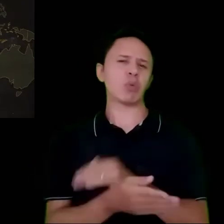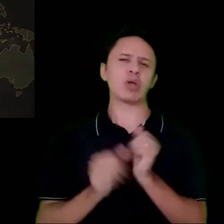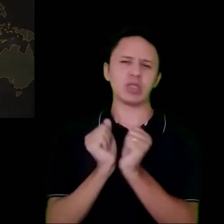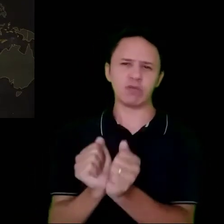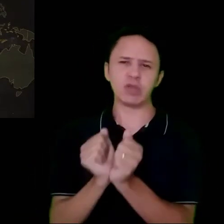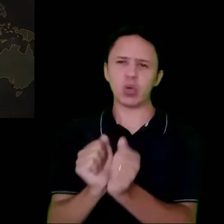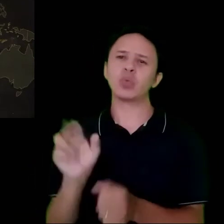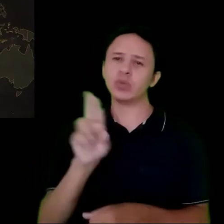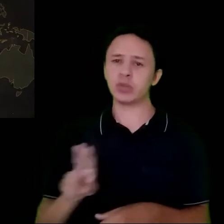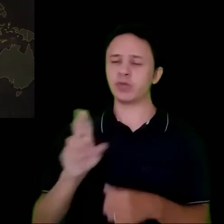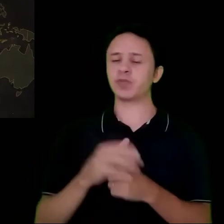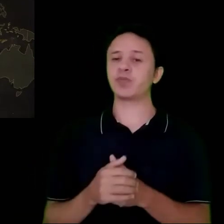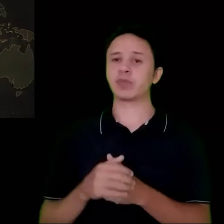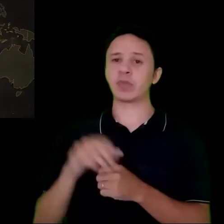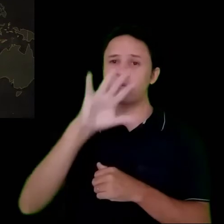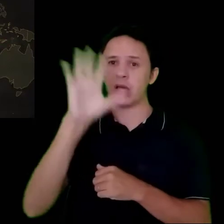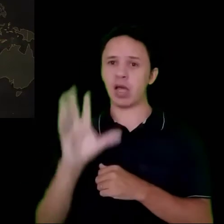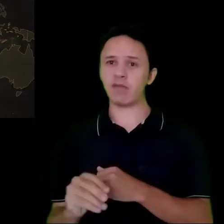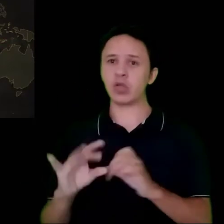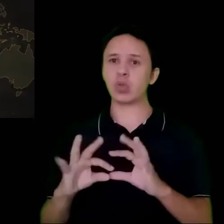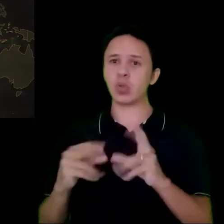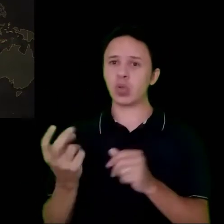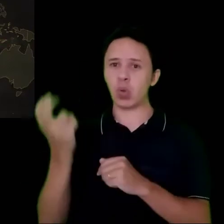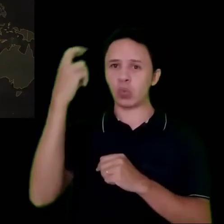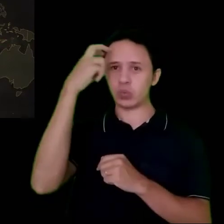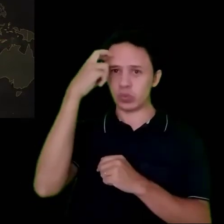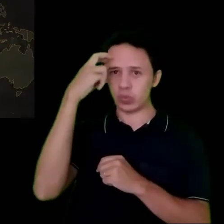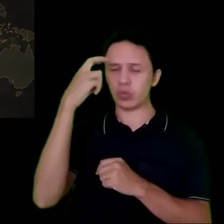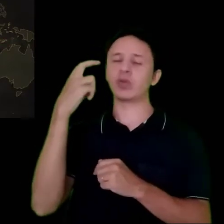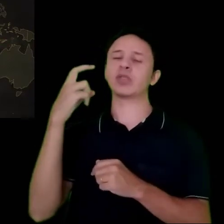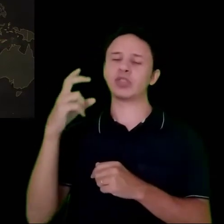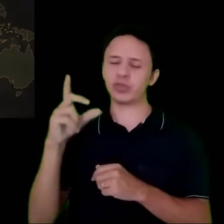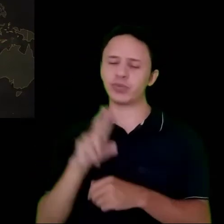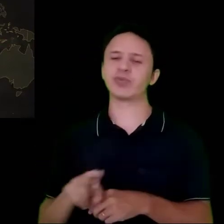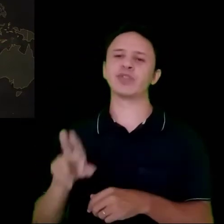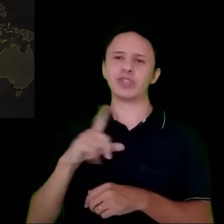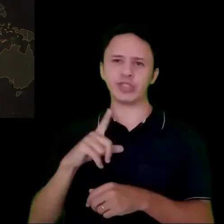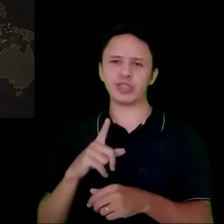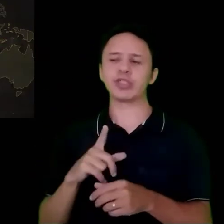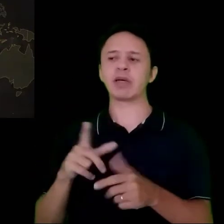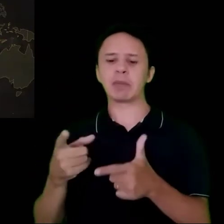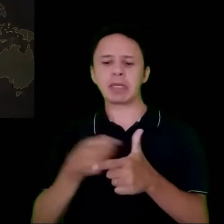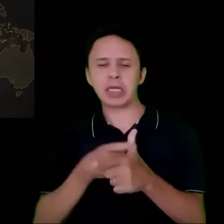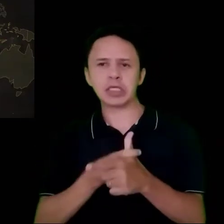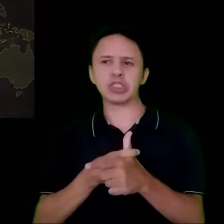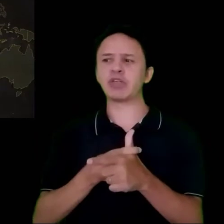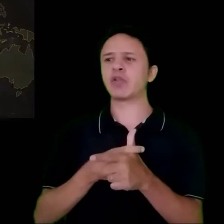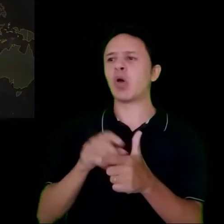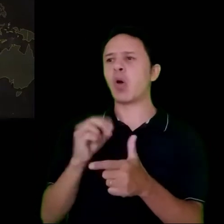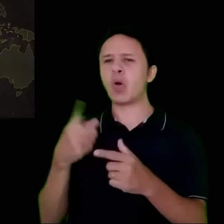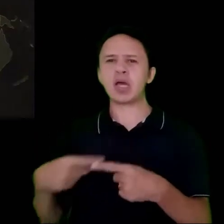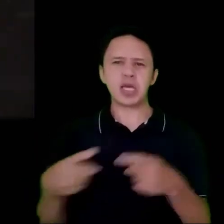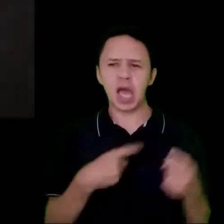escravidão. Na África, praticamente todas as culturas e sociedades tinham o costume da escravidão por guerra ou por dívidas, como